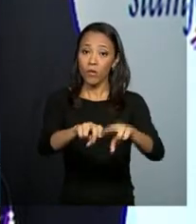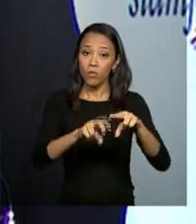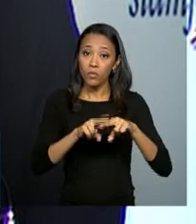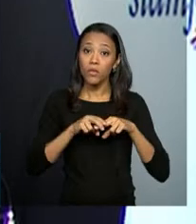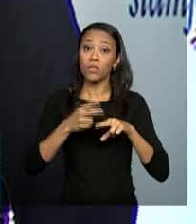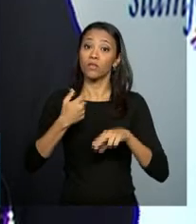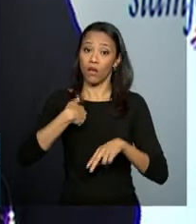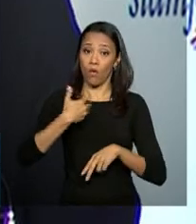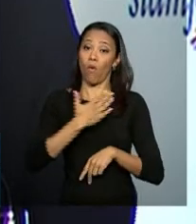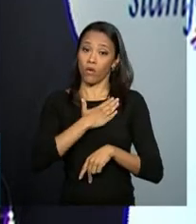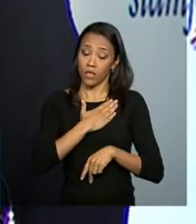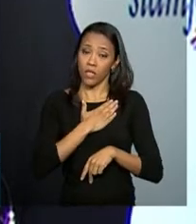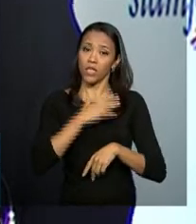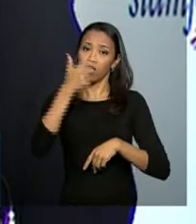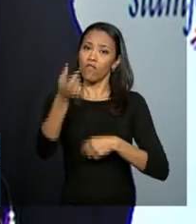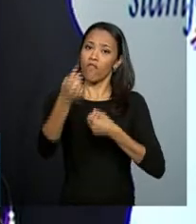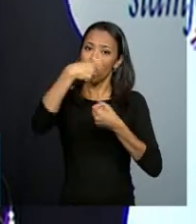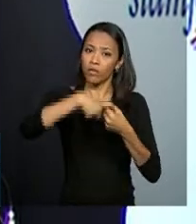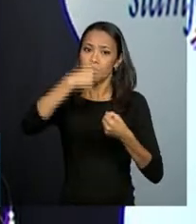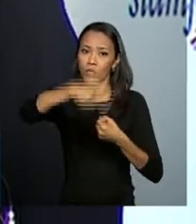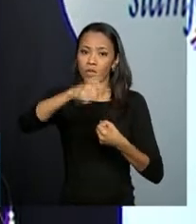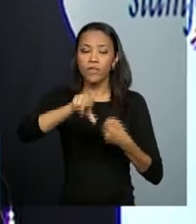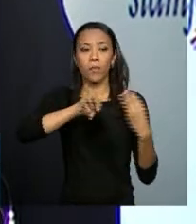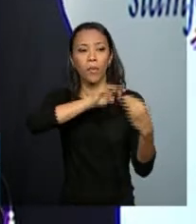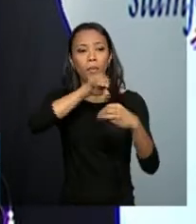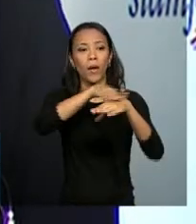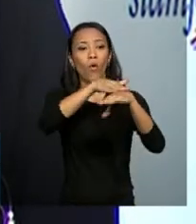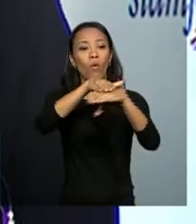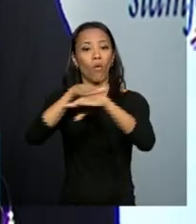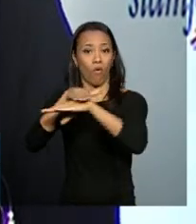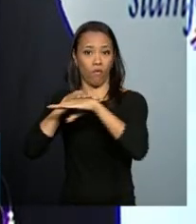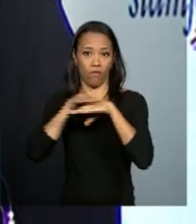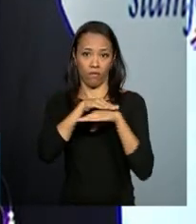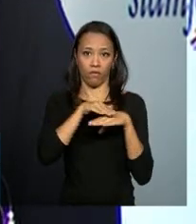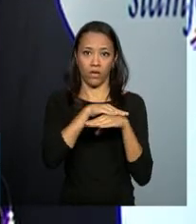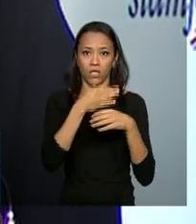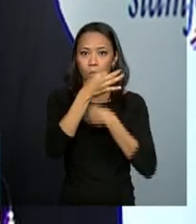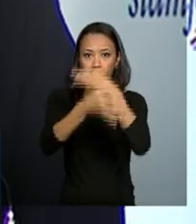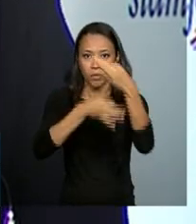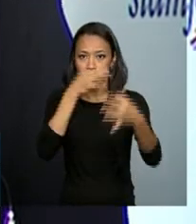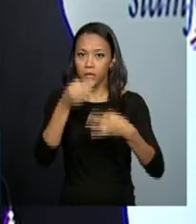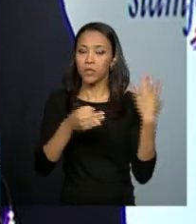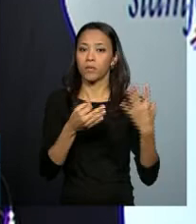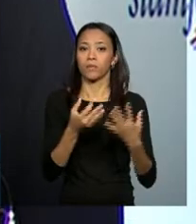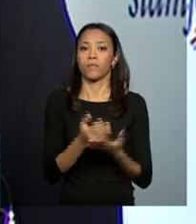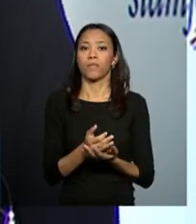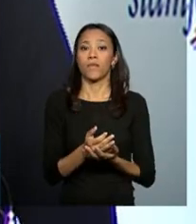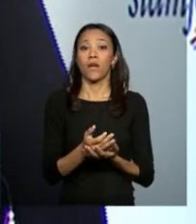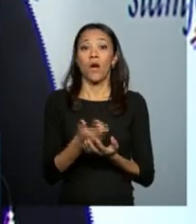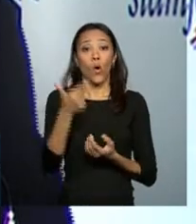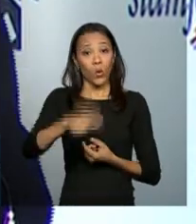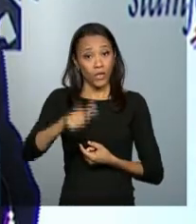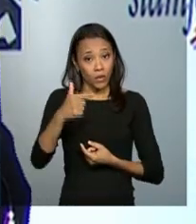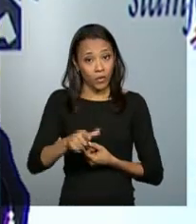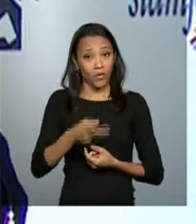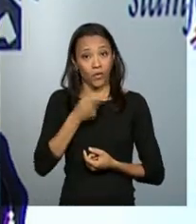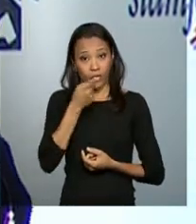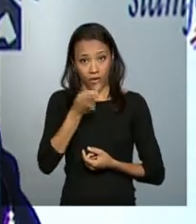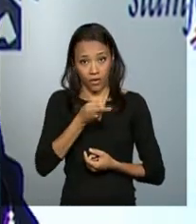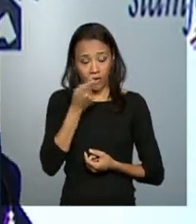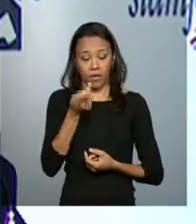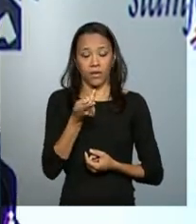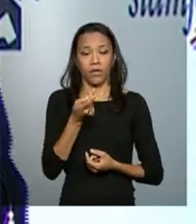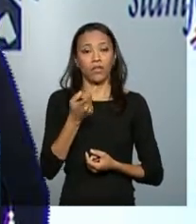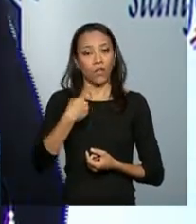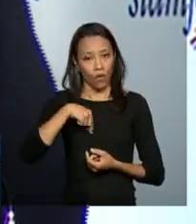esse diálogo fosse retomado o mais cedo possível. Agora, permitam-me repetir mais algumas coisas. Estamos